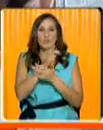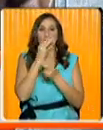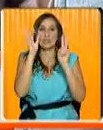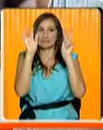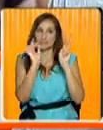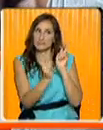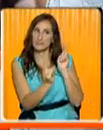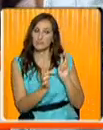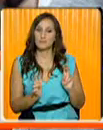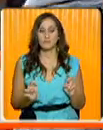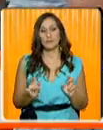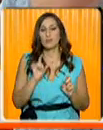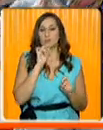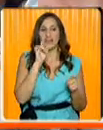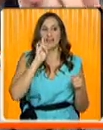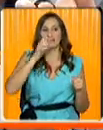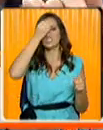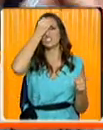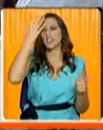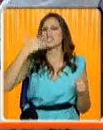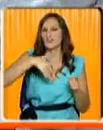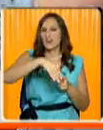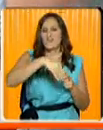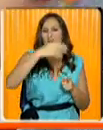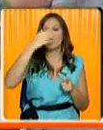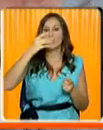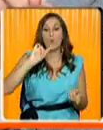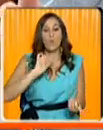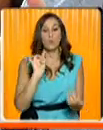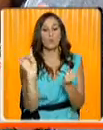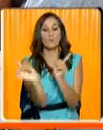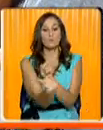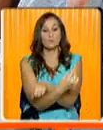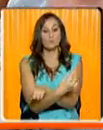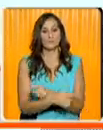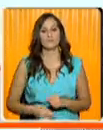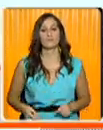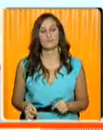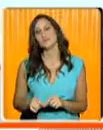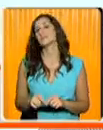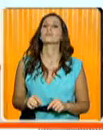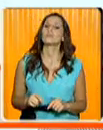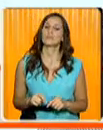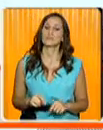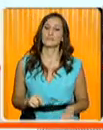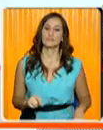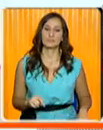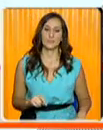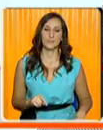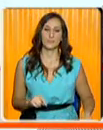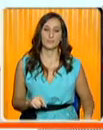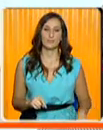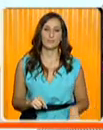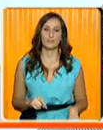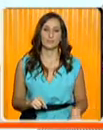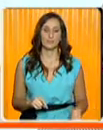falar deste assunto, pode ser que ela se esqueça. Pois é, totalmente o contrário. Nós temos uma memória de